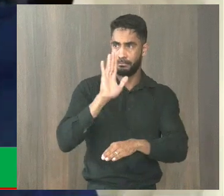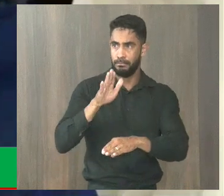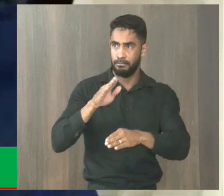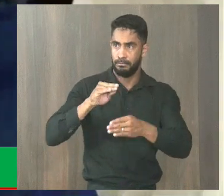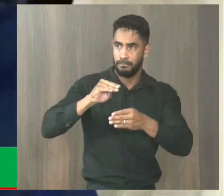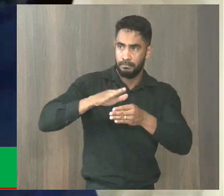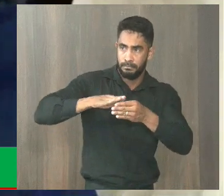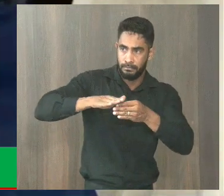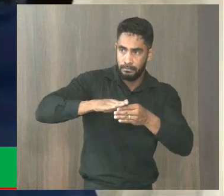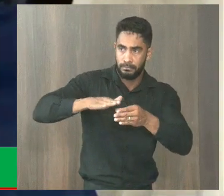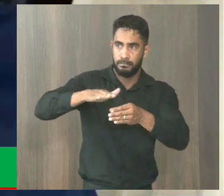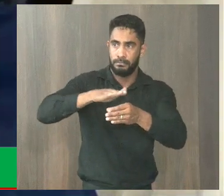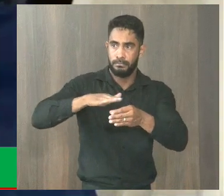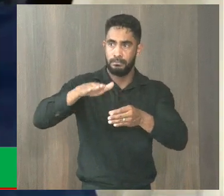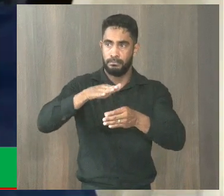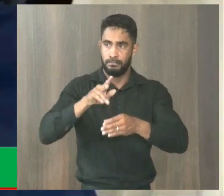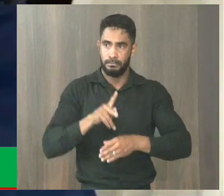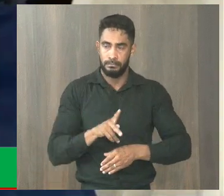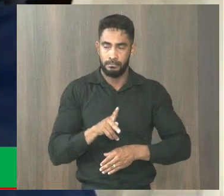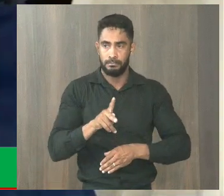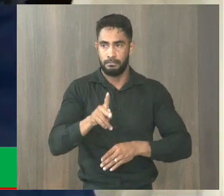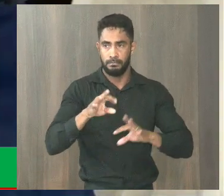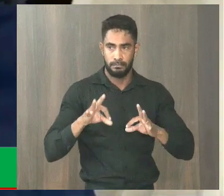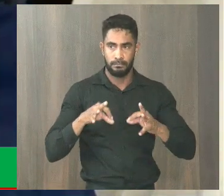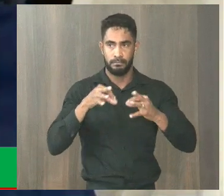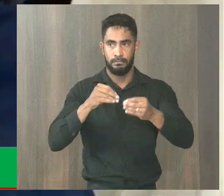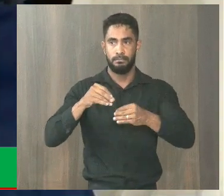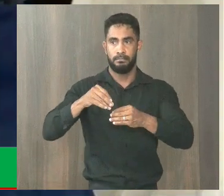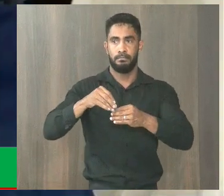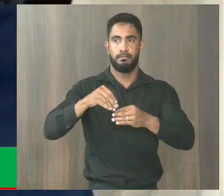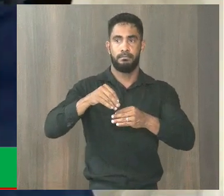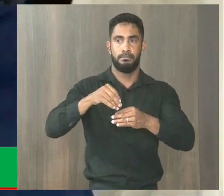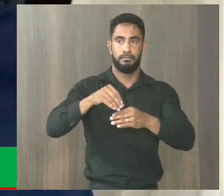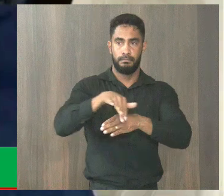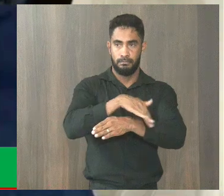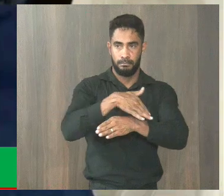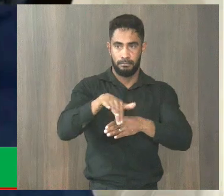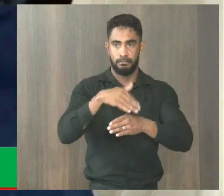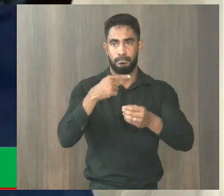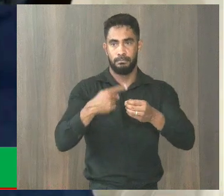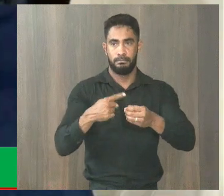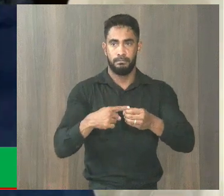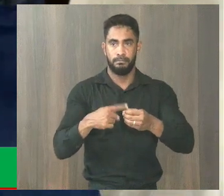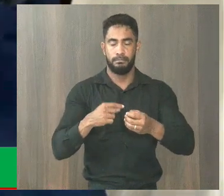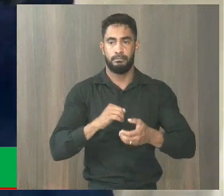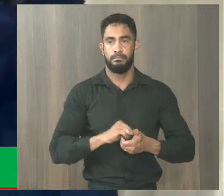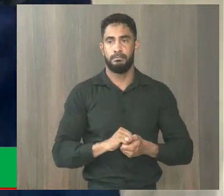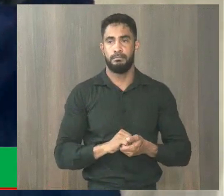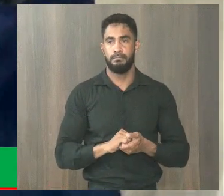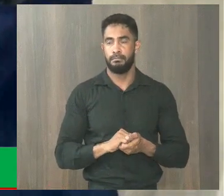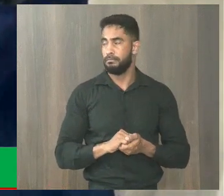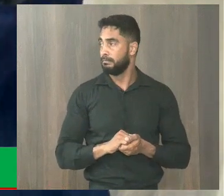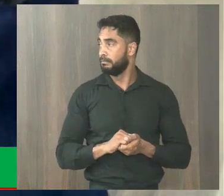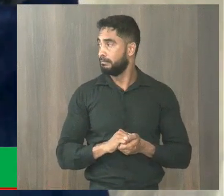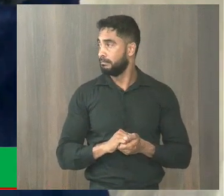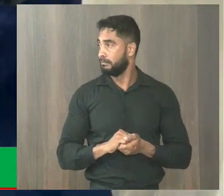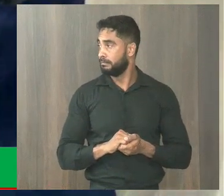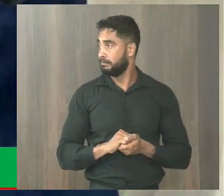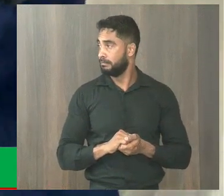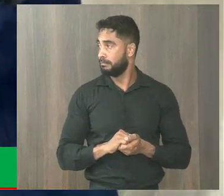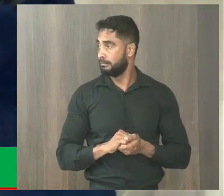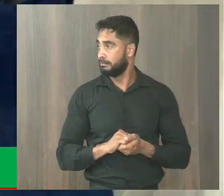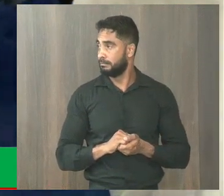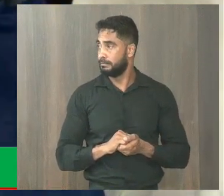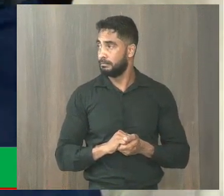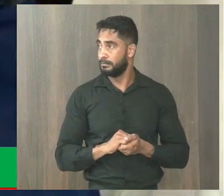tapa-buraco bem avançada e vai continuar em todas as ruas da cidade. Obrigado, presidente. O presidente, ficou uma minha sem falar aqui, posso?